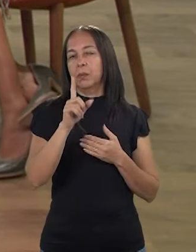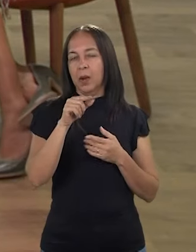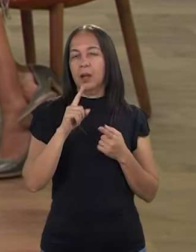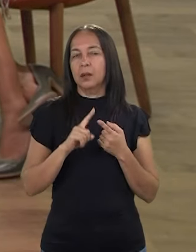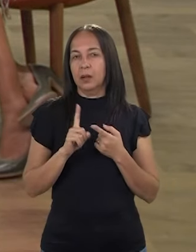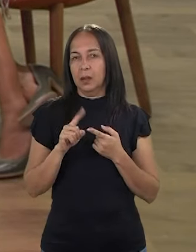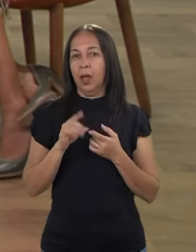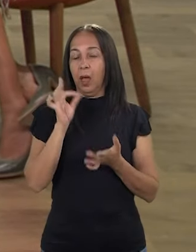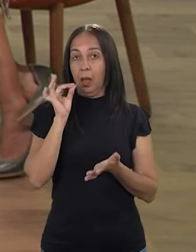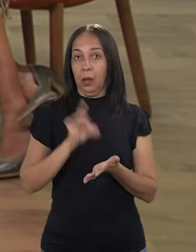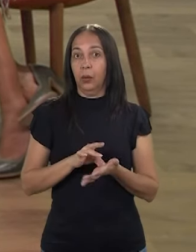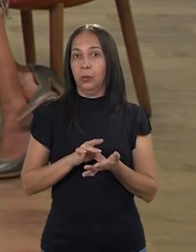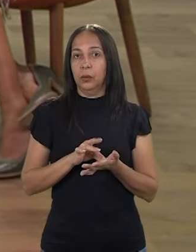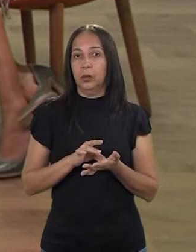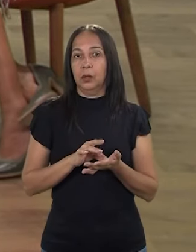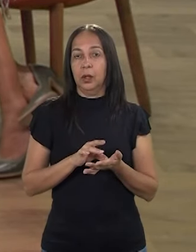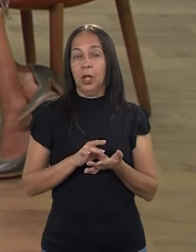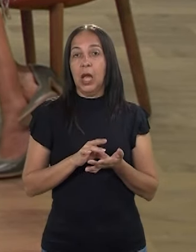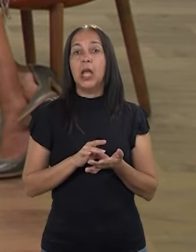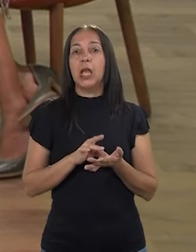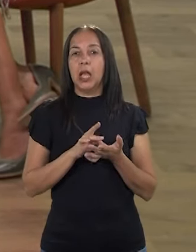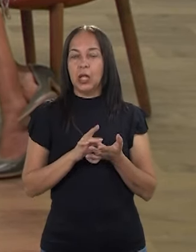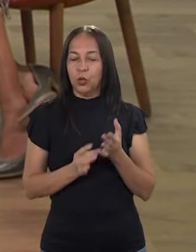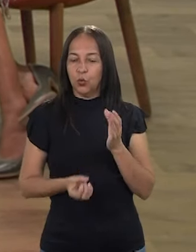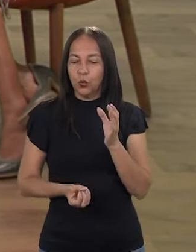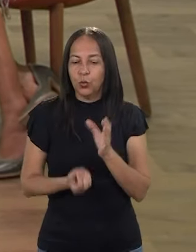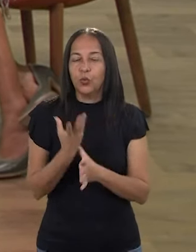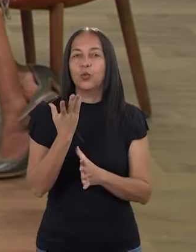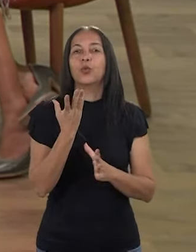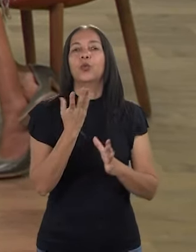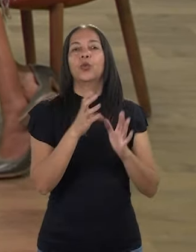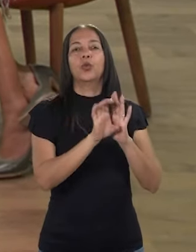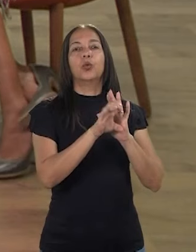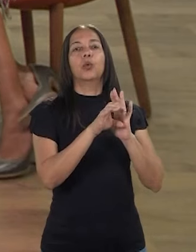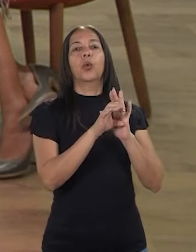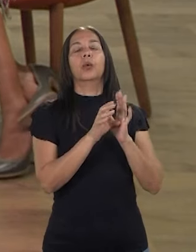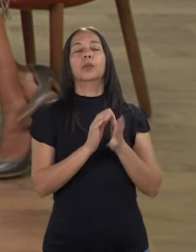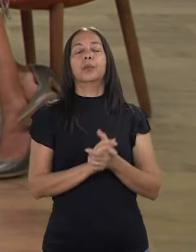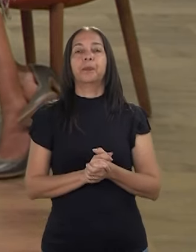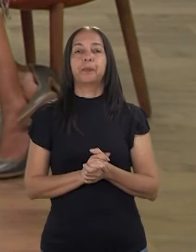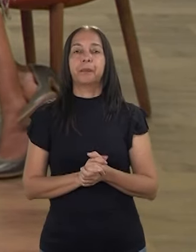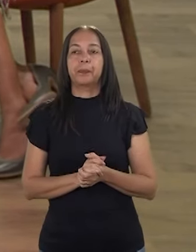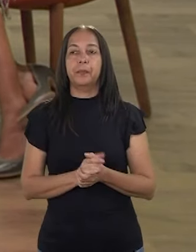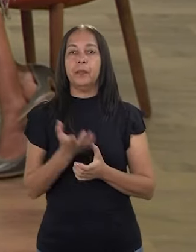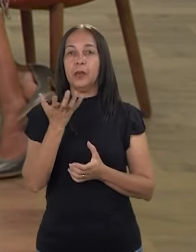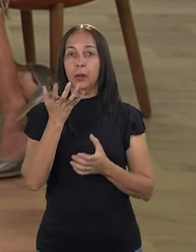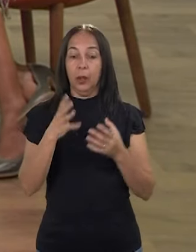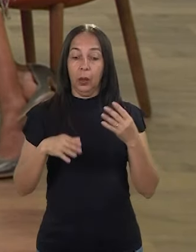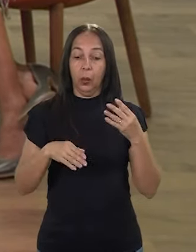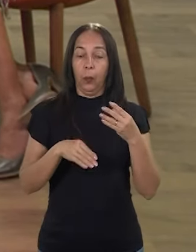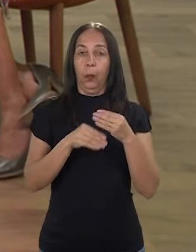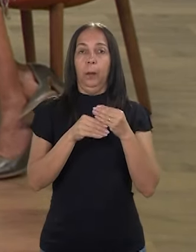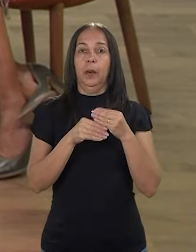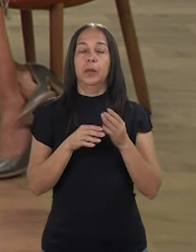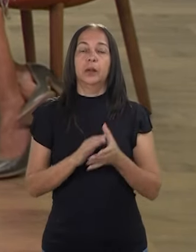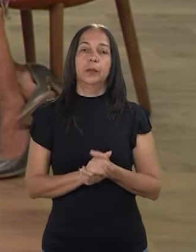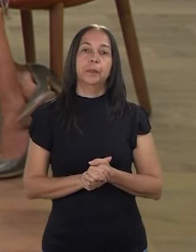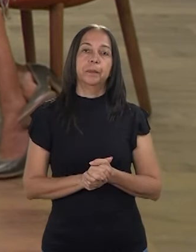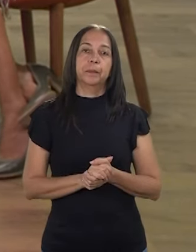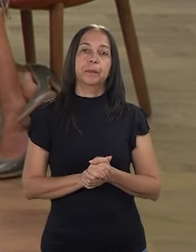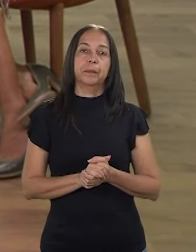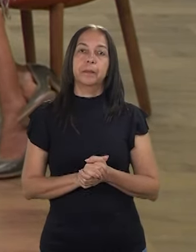que é muito concreta e que tá presente nas linhas de código de serviços muito atuais Deixa eu só complementar Marcelo uma coisa rapidão eu sei que